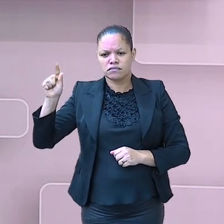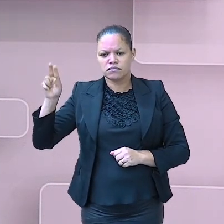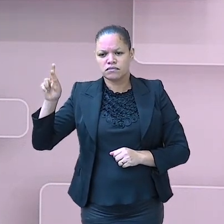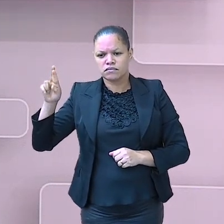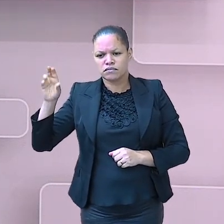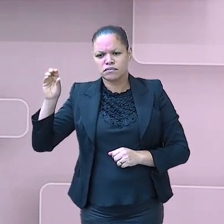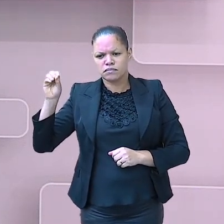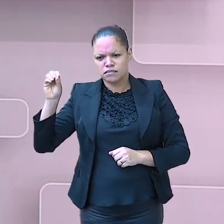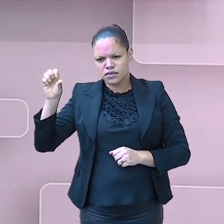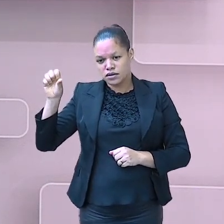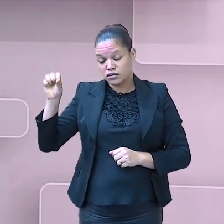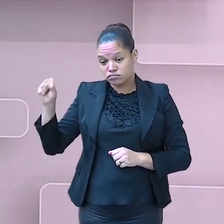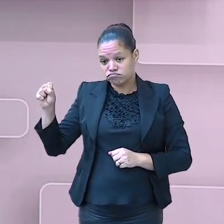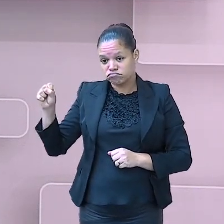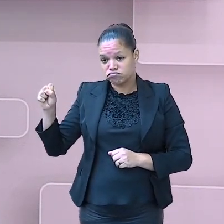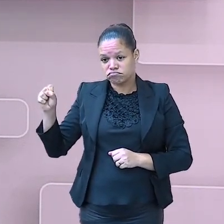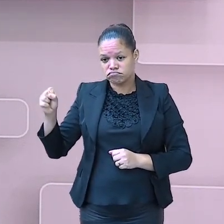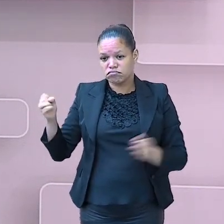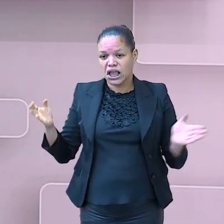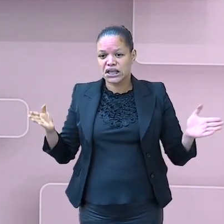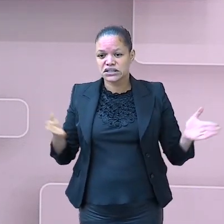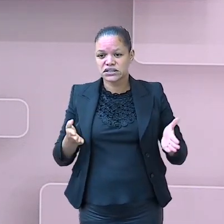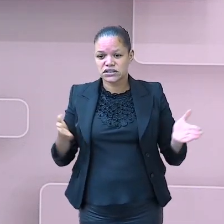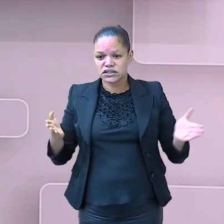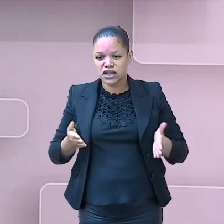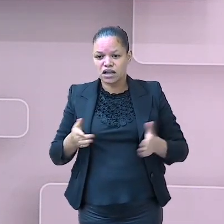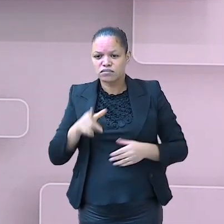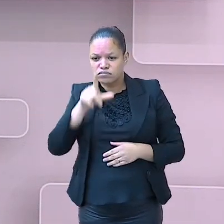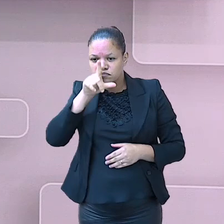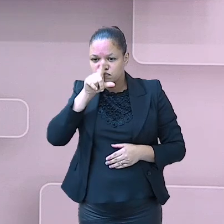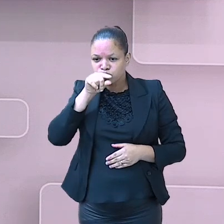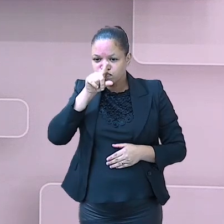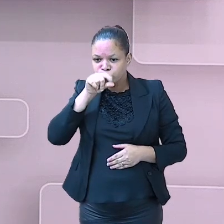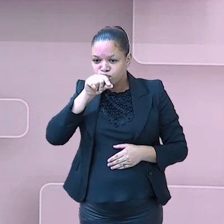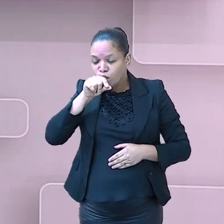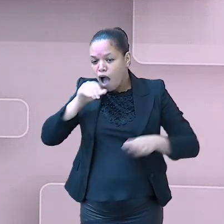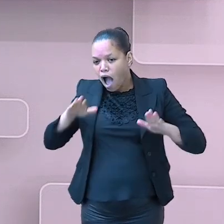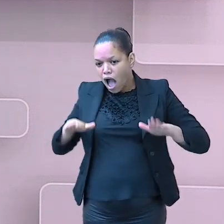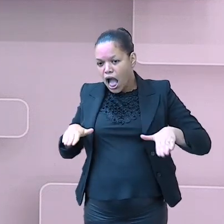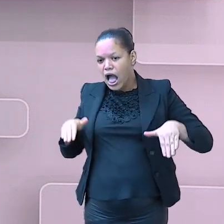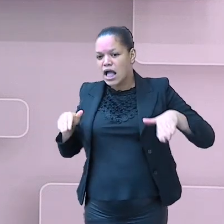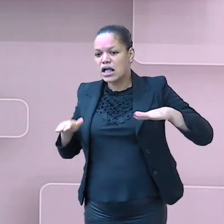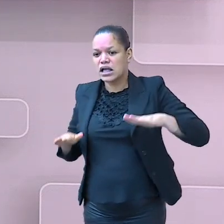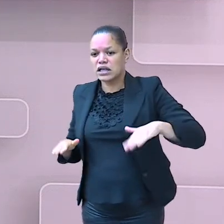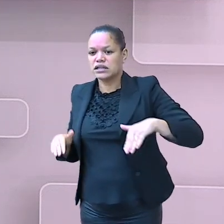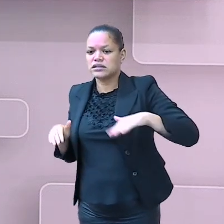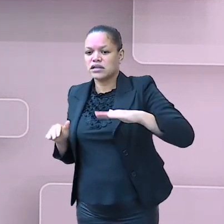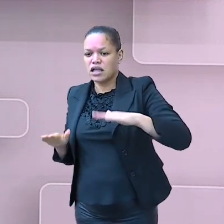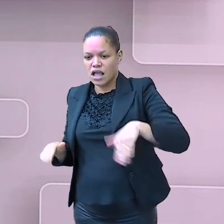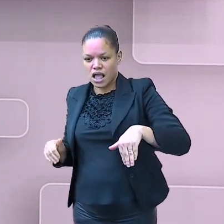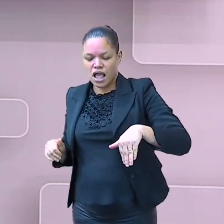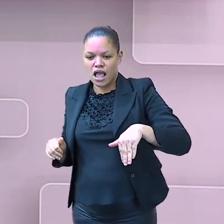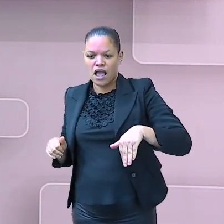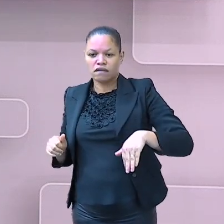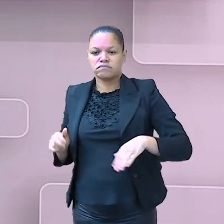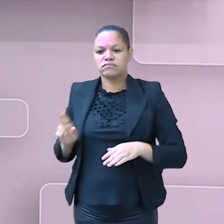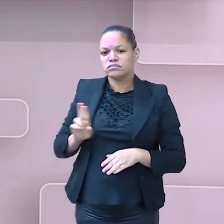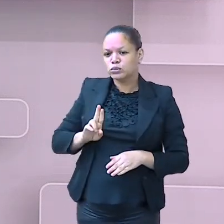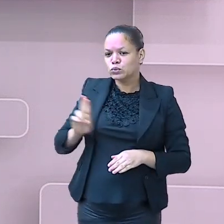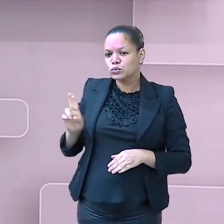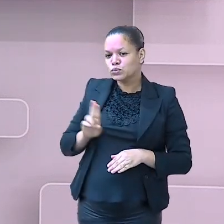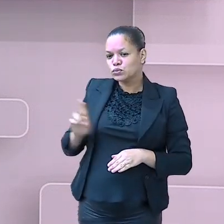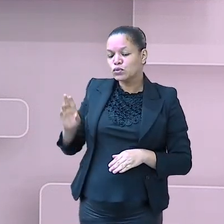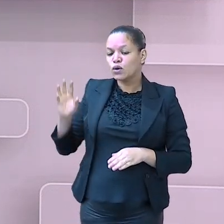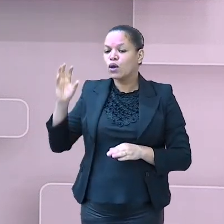Então, as aves, elas são consideradas ovíparas. E por que as aves são consideradas